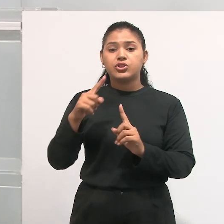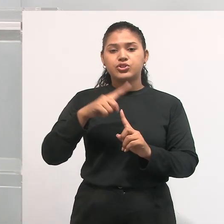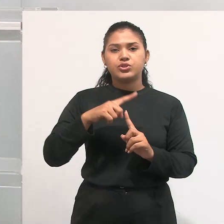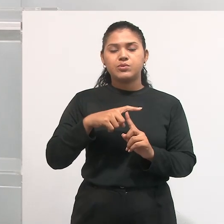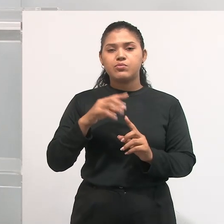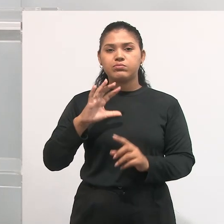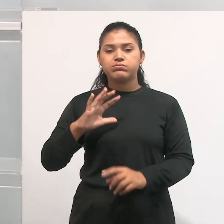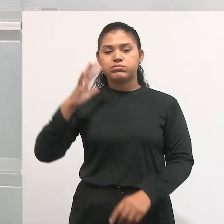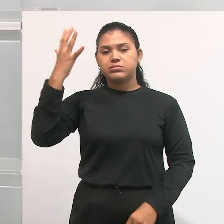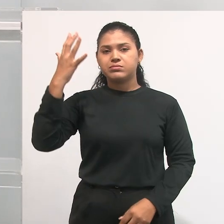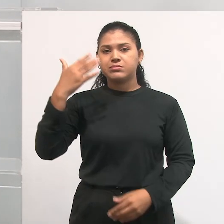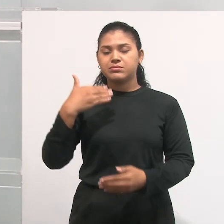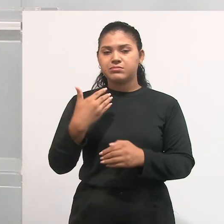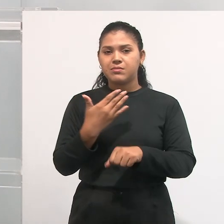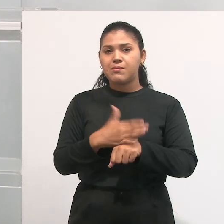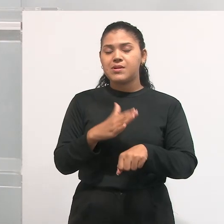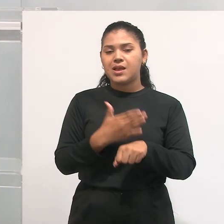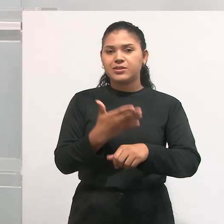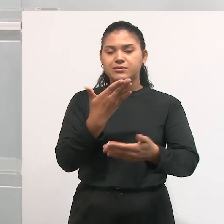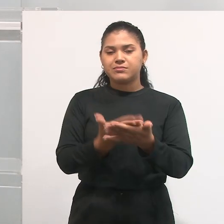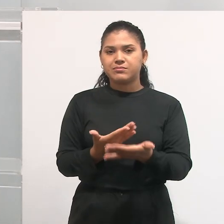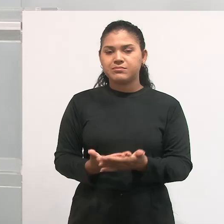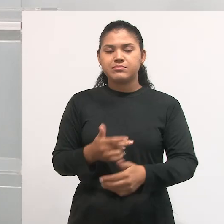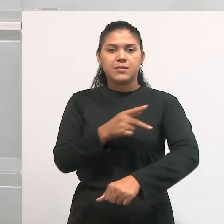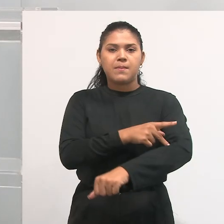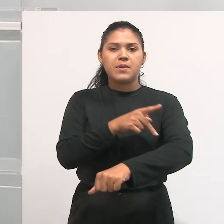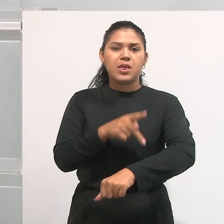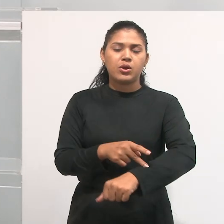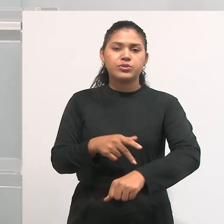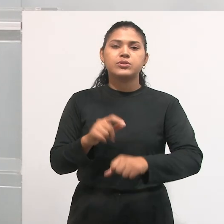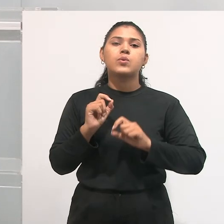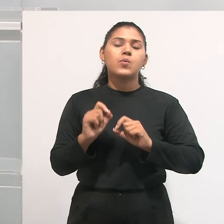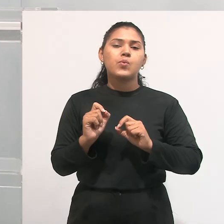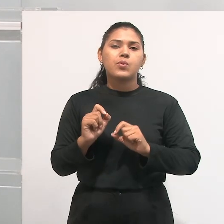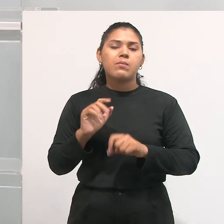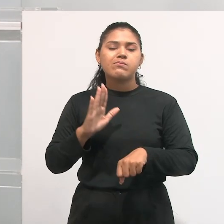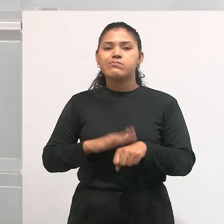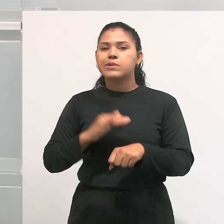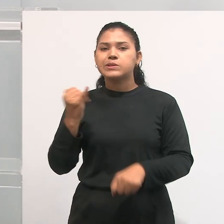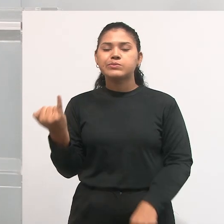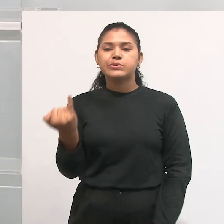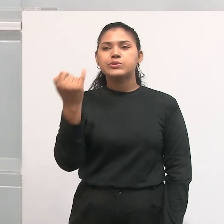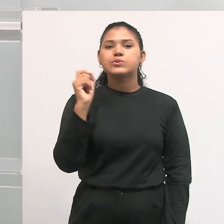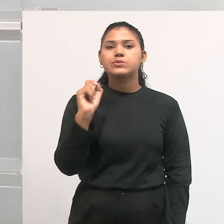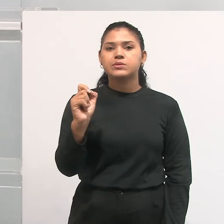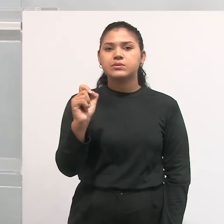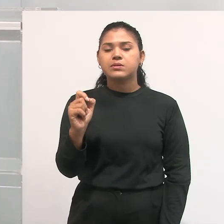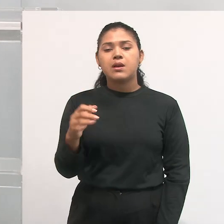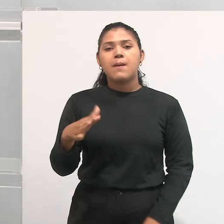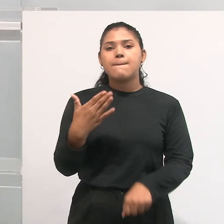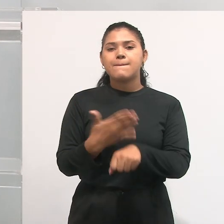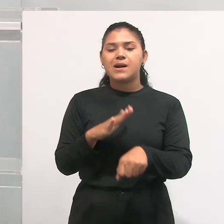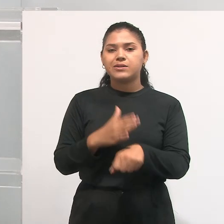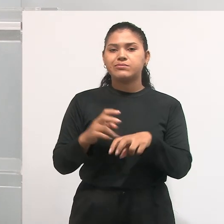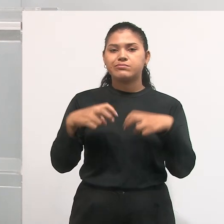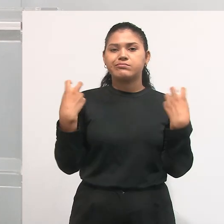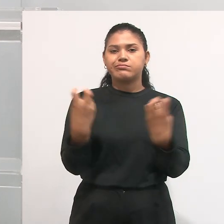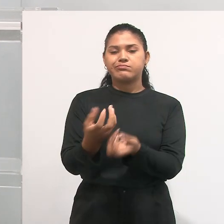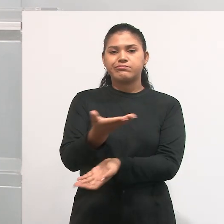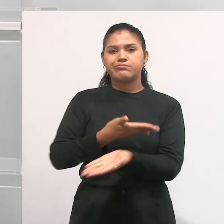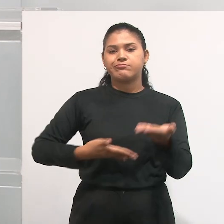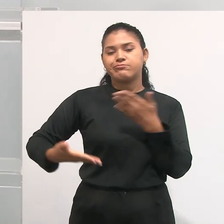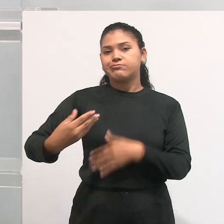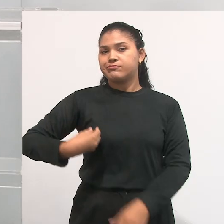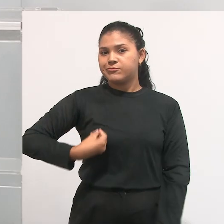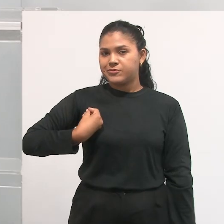modo como acontece, o que é mais essencial são essas práticas de vivência. Um grande